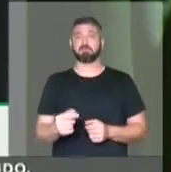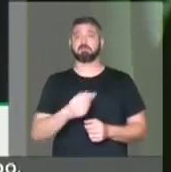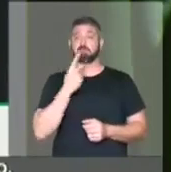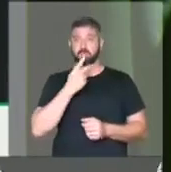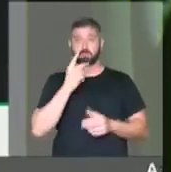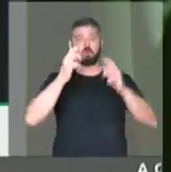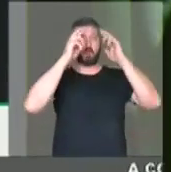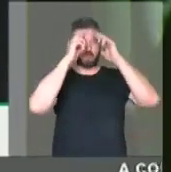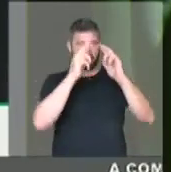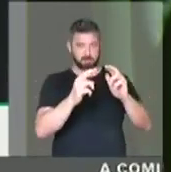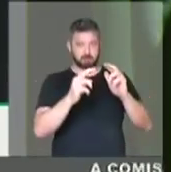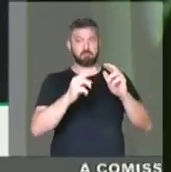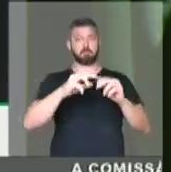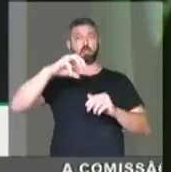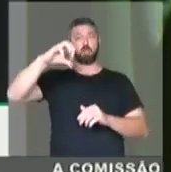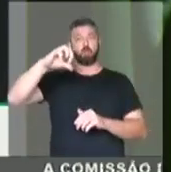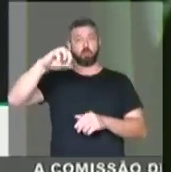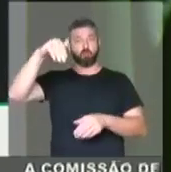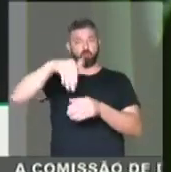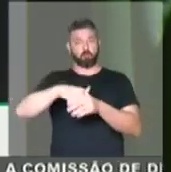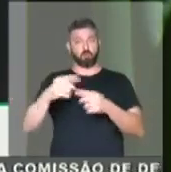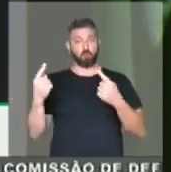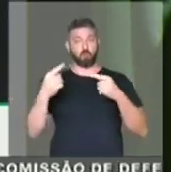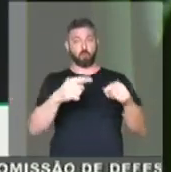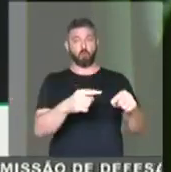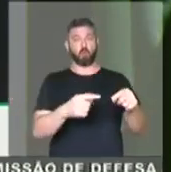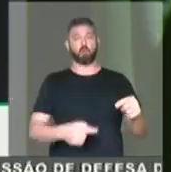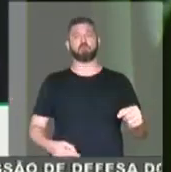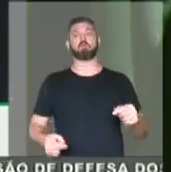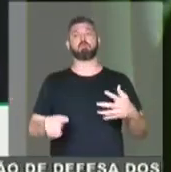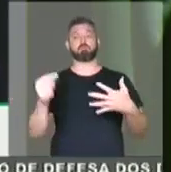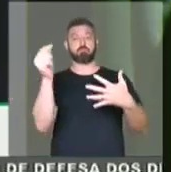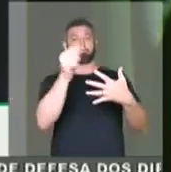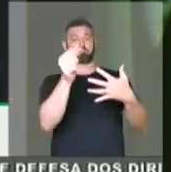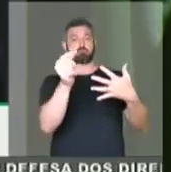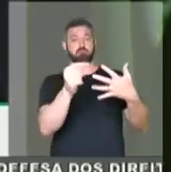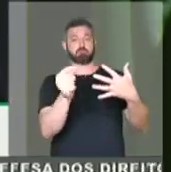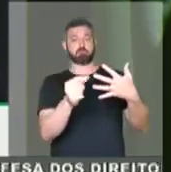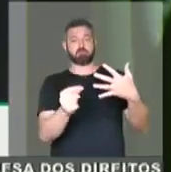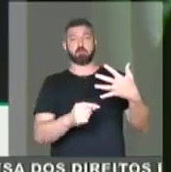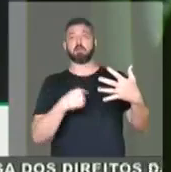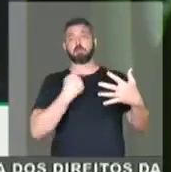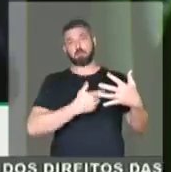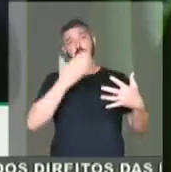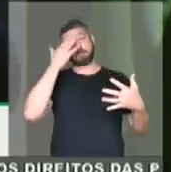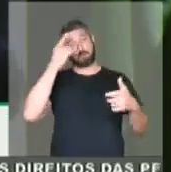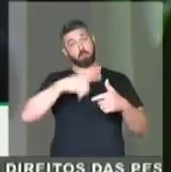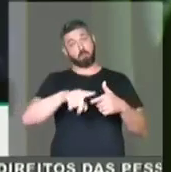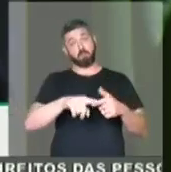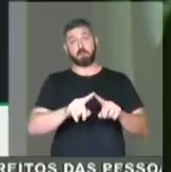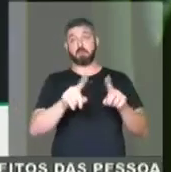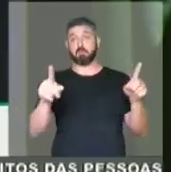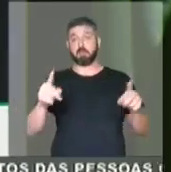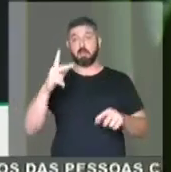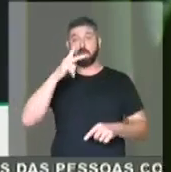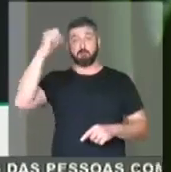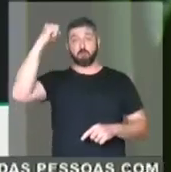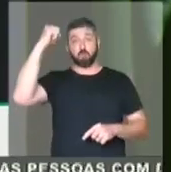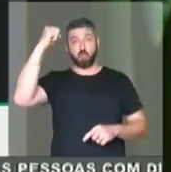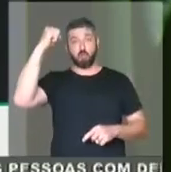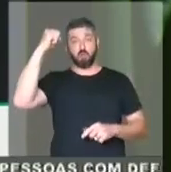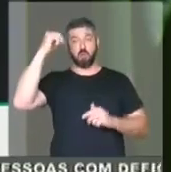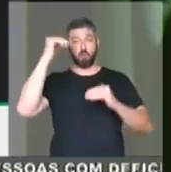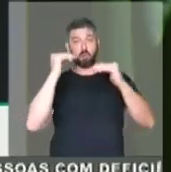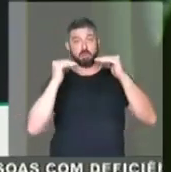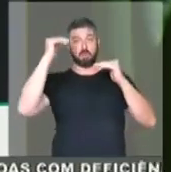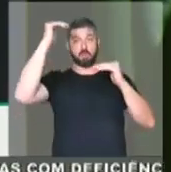quero aqui respeitar os 9 votos contrários, baseados em pontos que são pontos que nós sabemos que são problemas. Mas o tamanho da vitória,